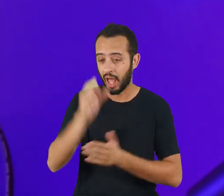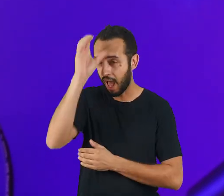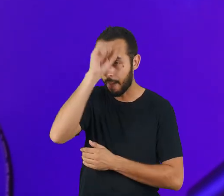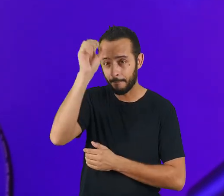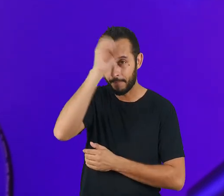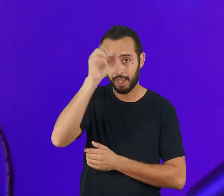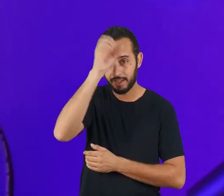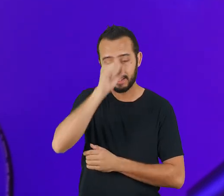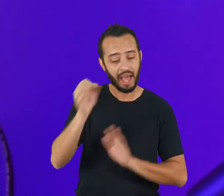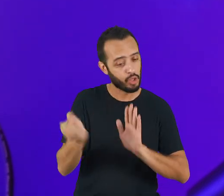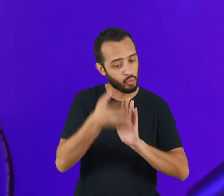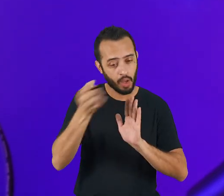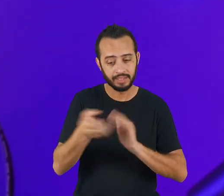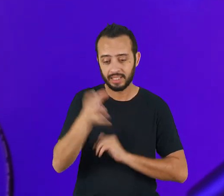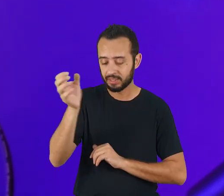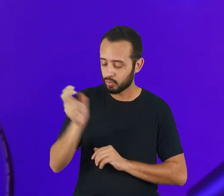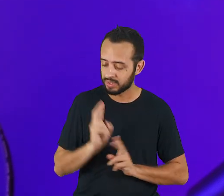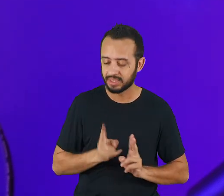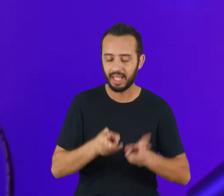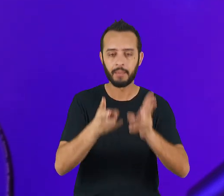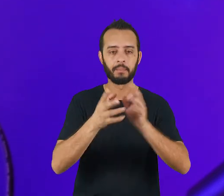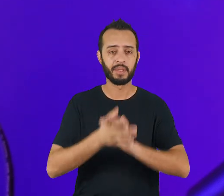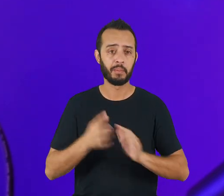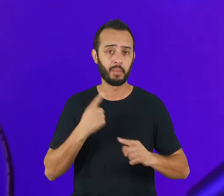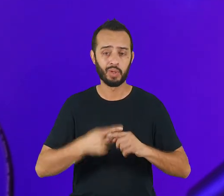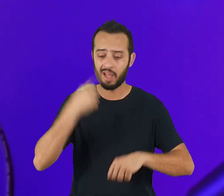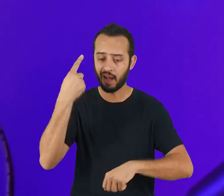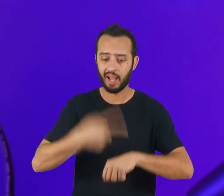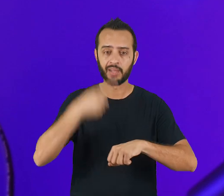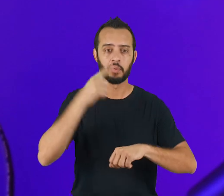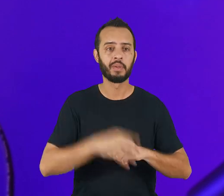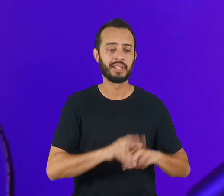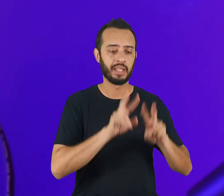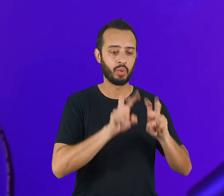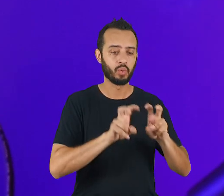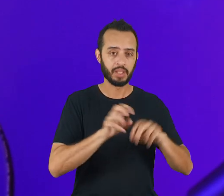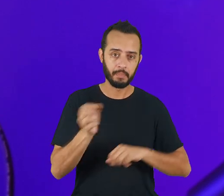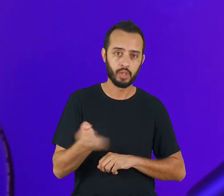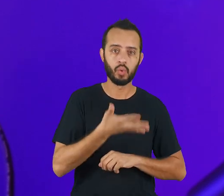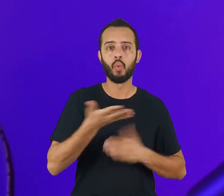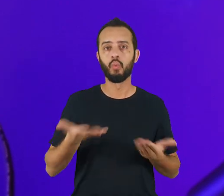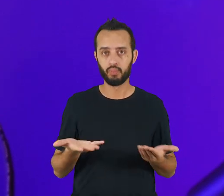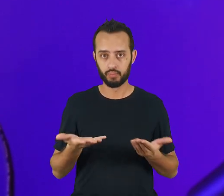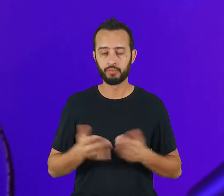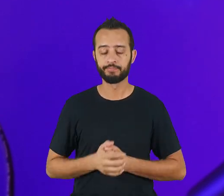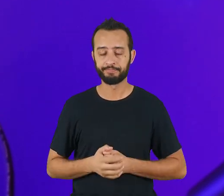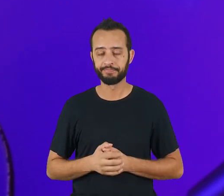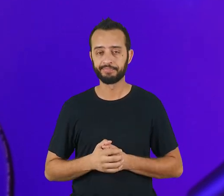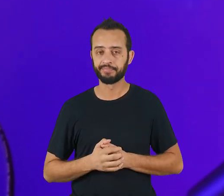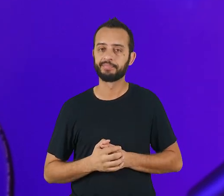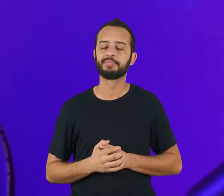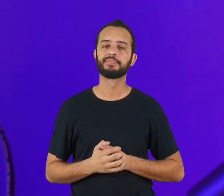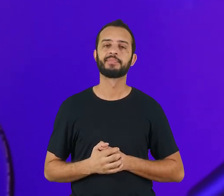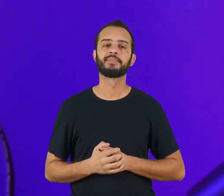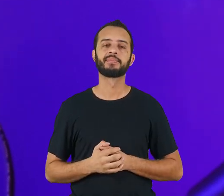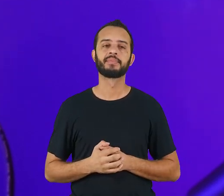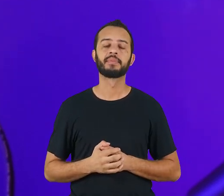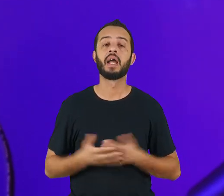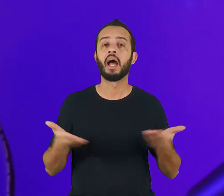sempre sempre né porque a cada momento surge um tema novo e